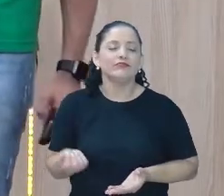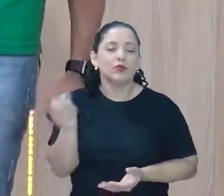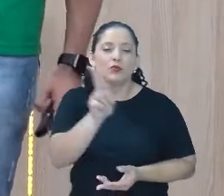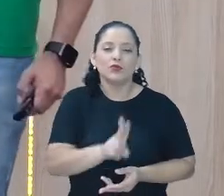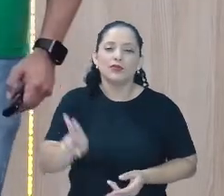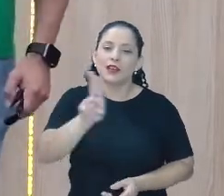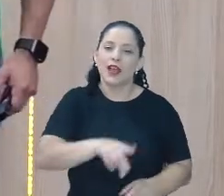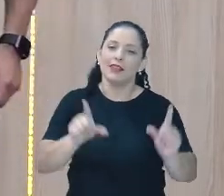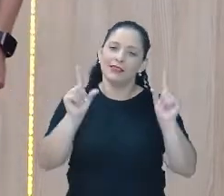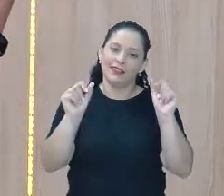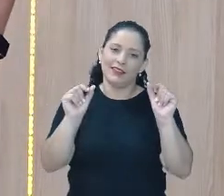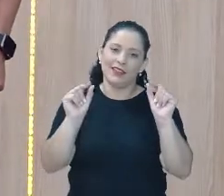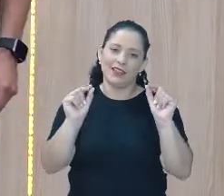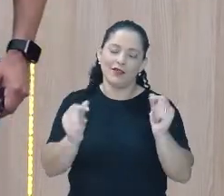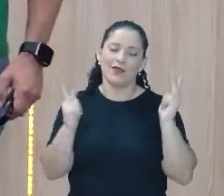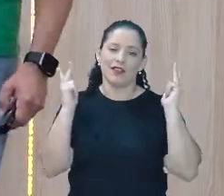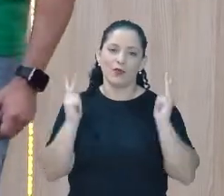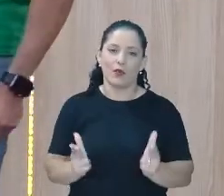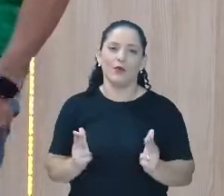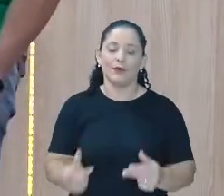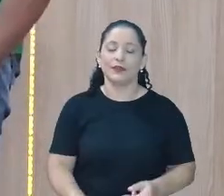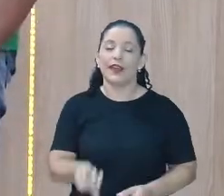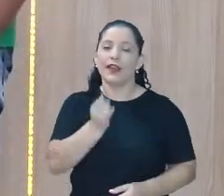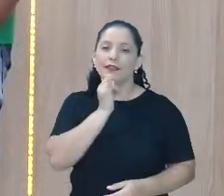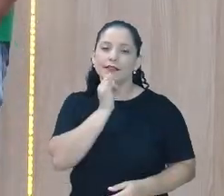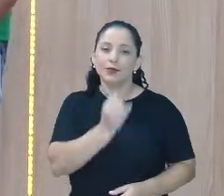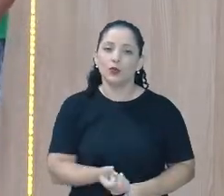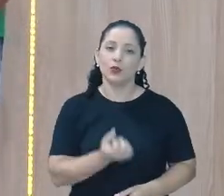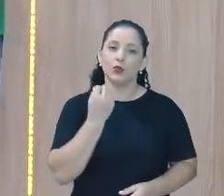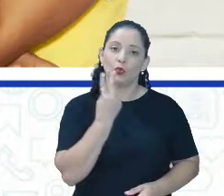mesma coisa. Então, quando eu tenho lá R$